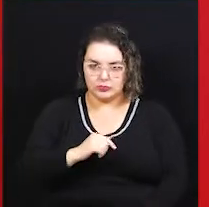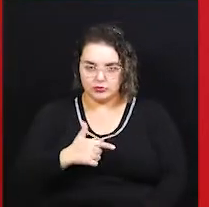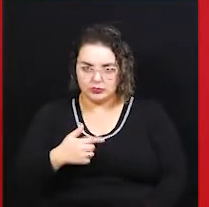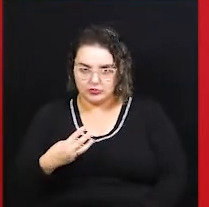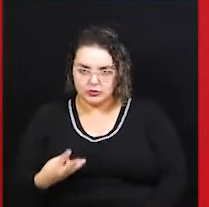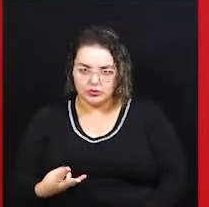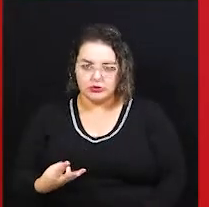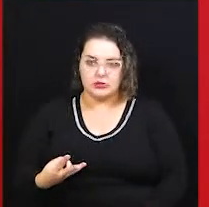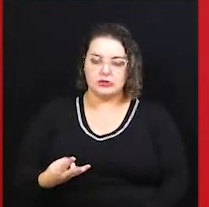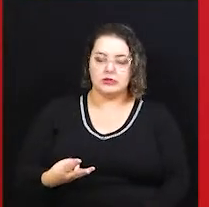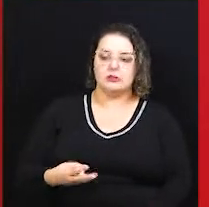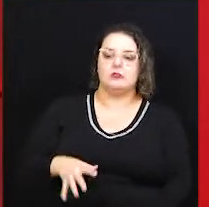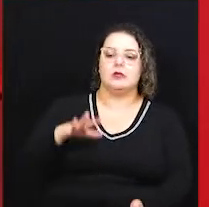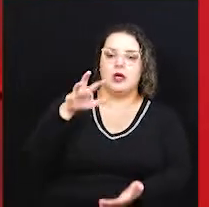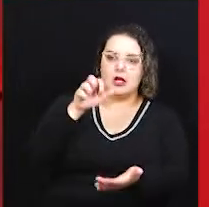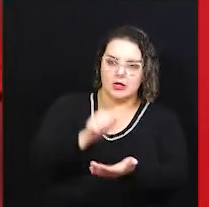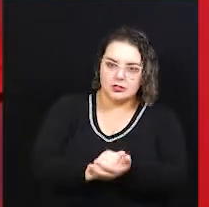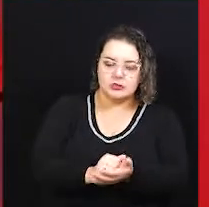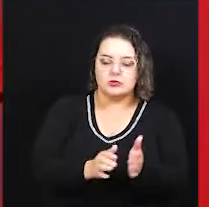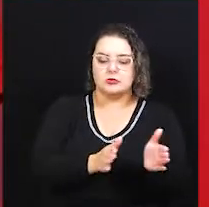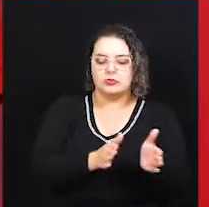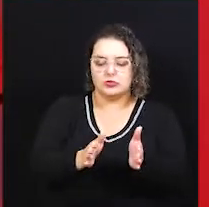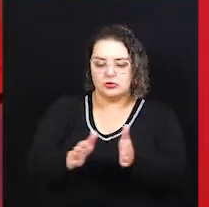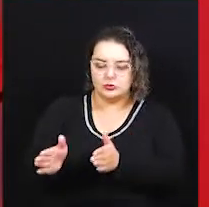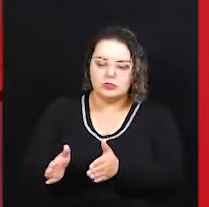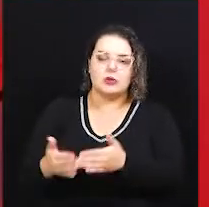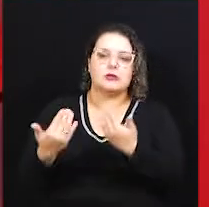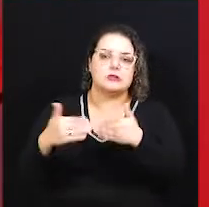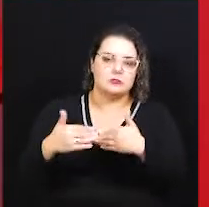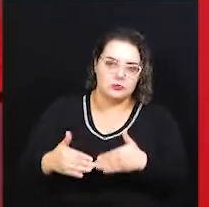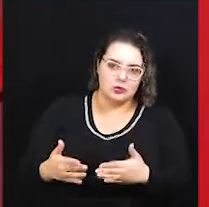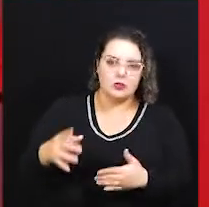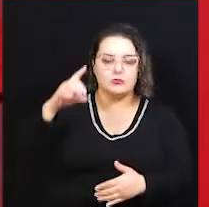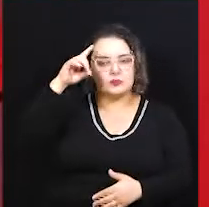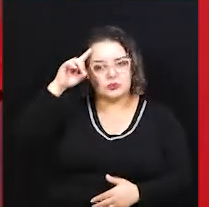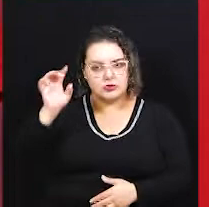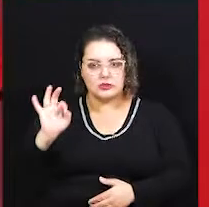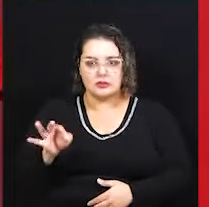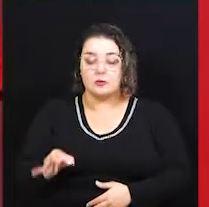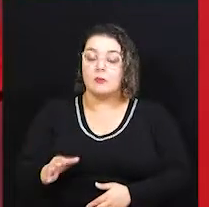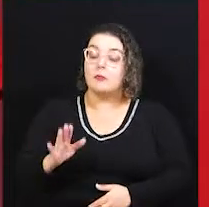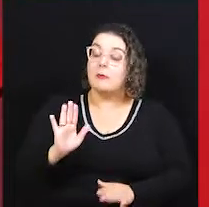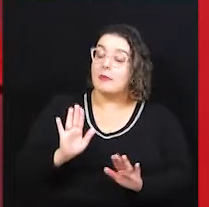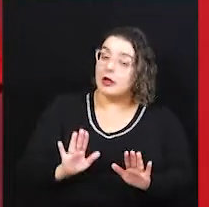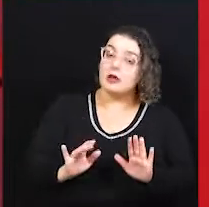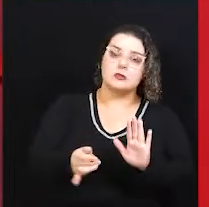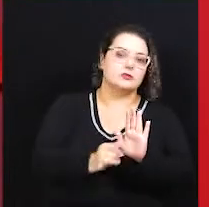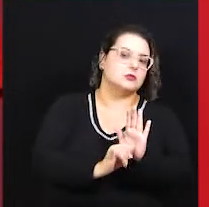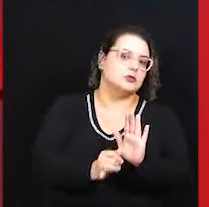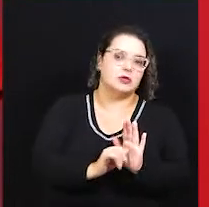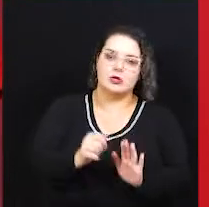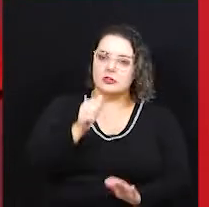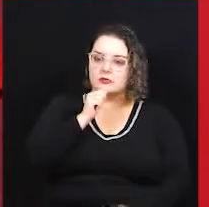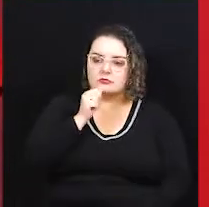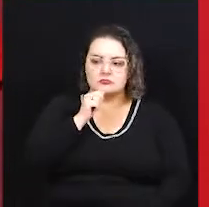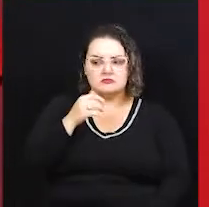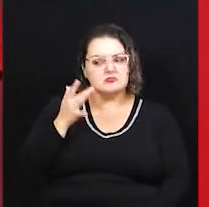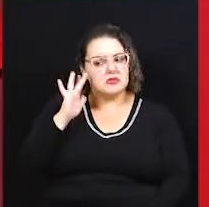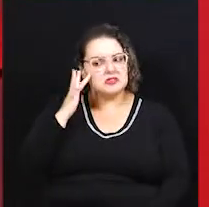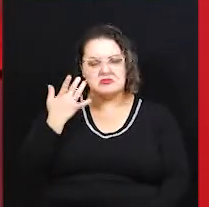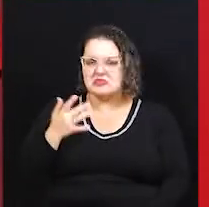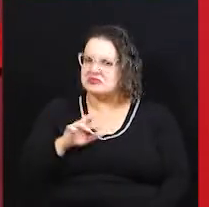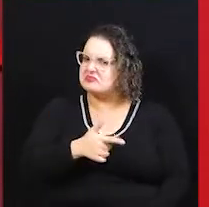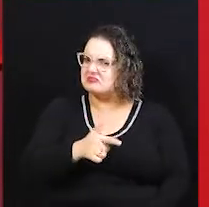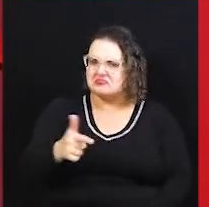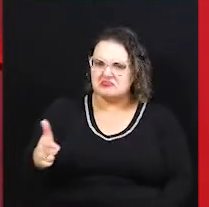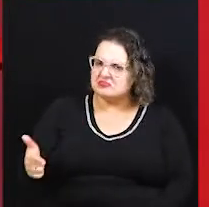inscrição, as datas das inscrições, data das provas, mas o edital ainda não foi lançado. Mas provavelmente não terá muita diferença